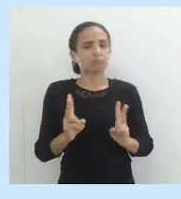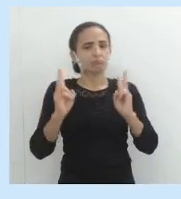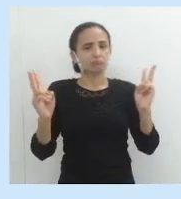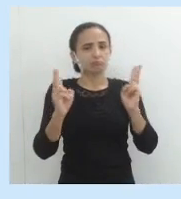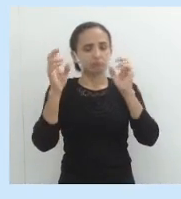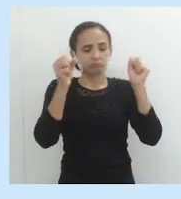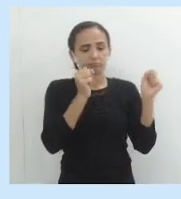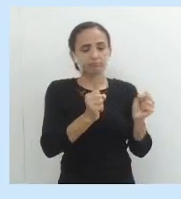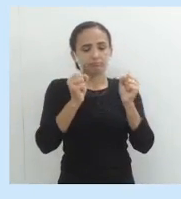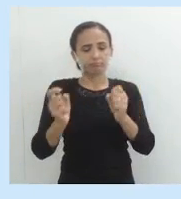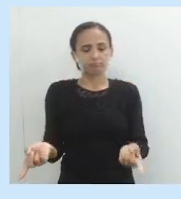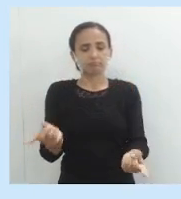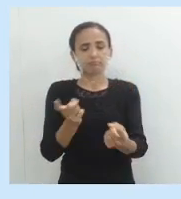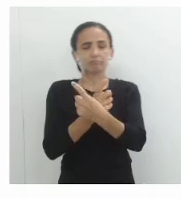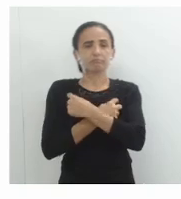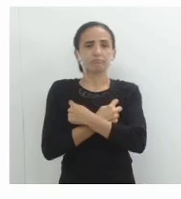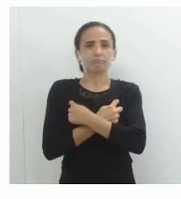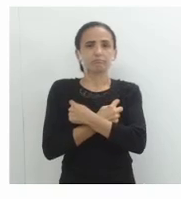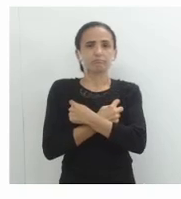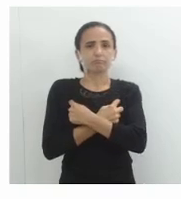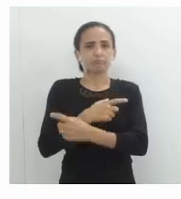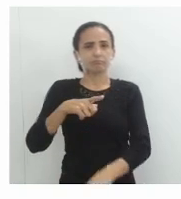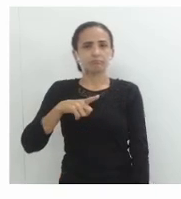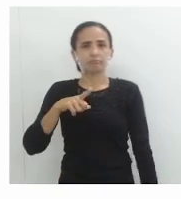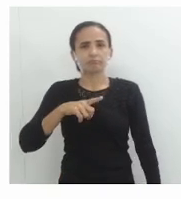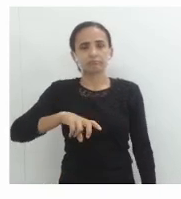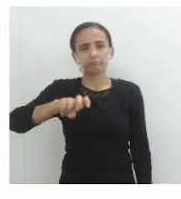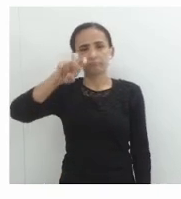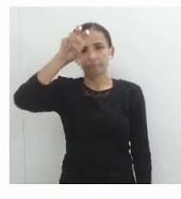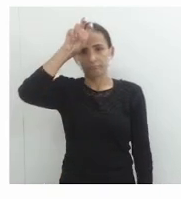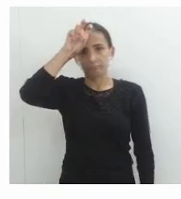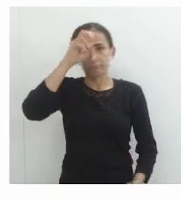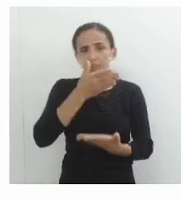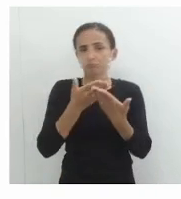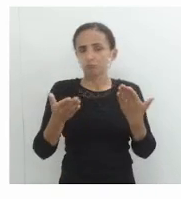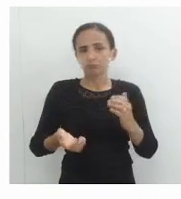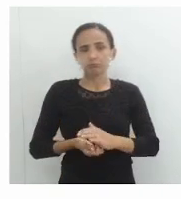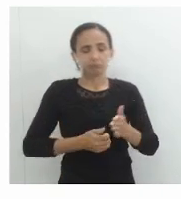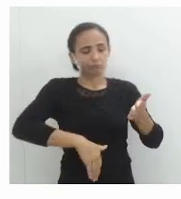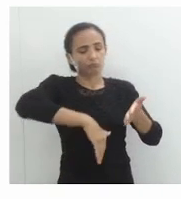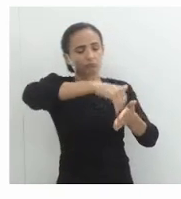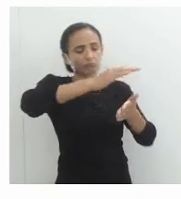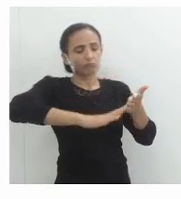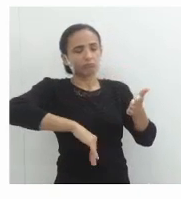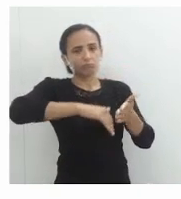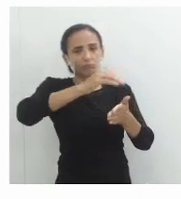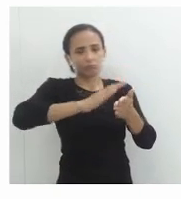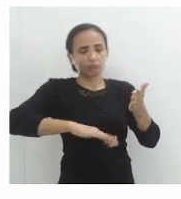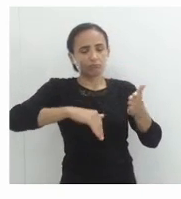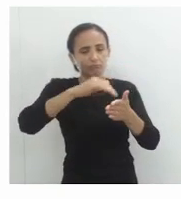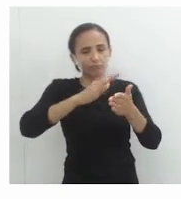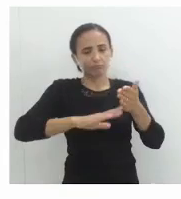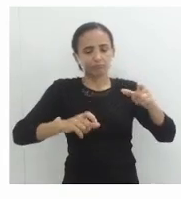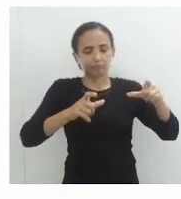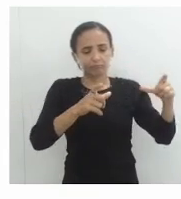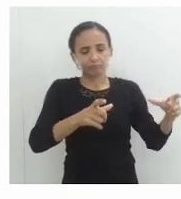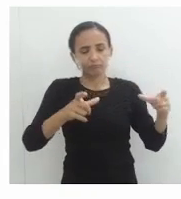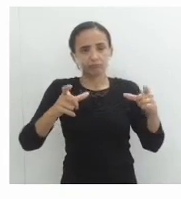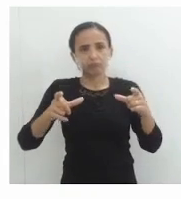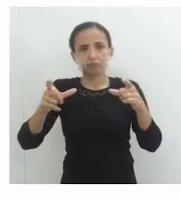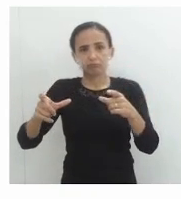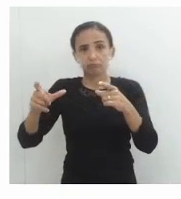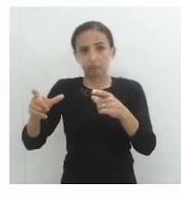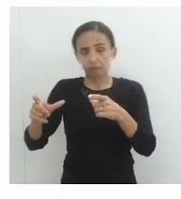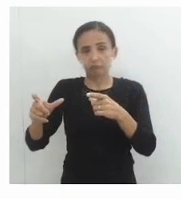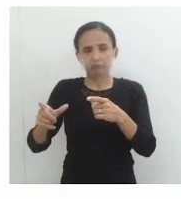faraó tinha, né, no Egito. Pinturas murais decoravam as salas onde ficavam os sarcófagos